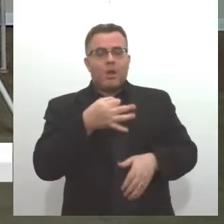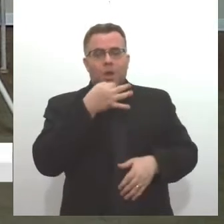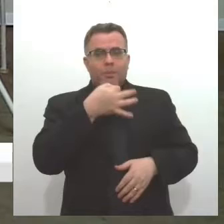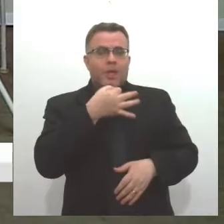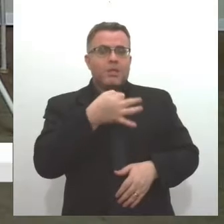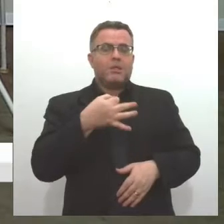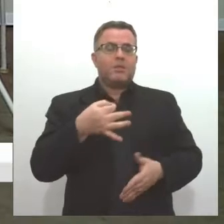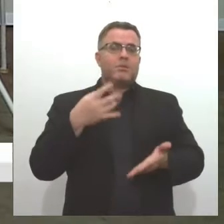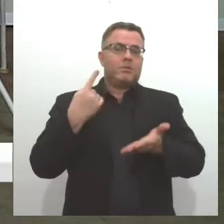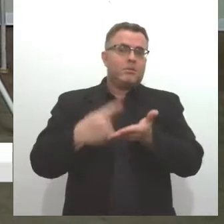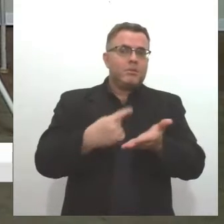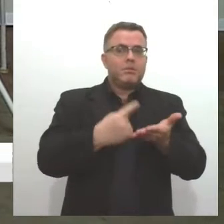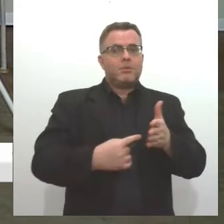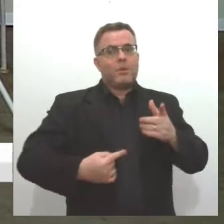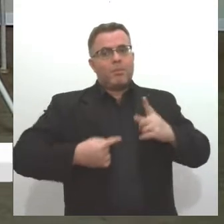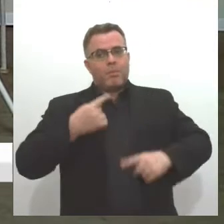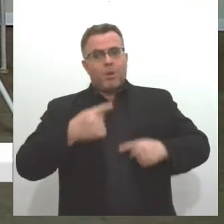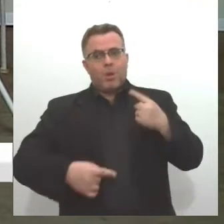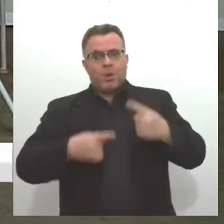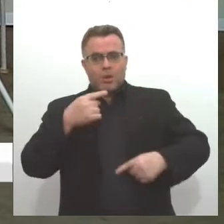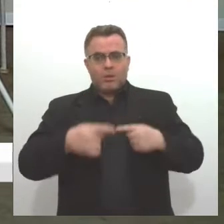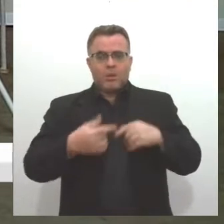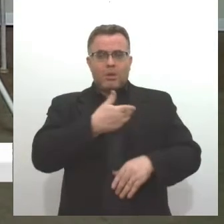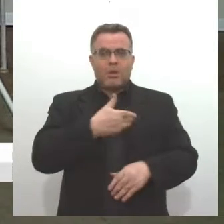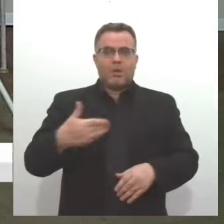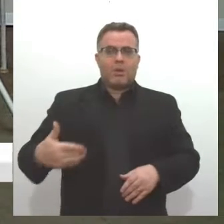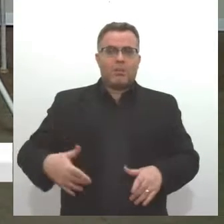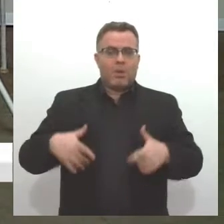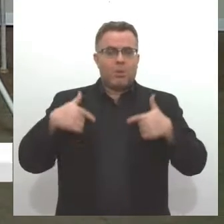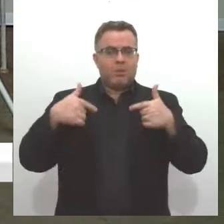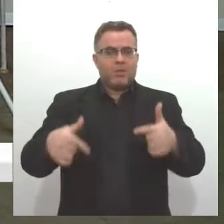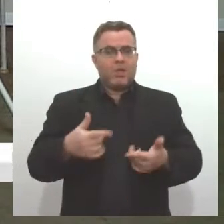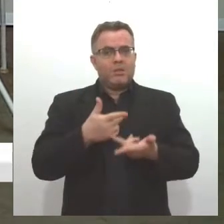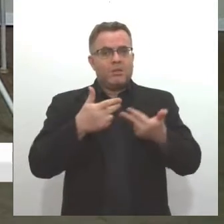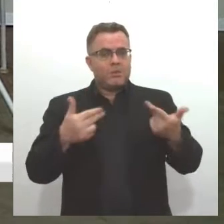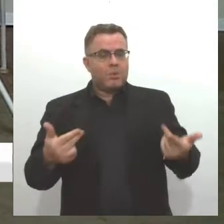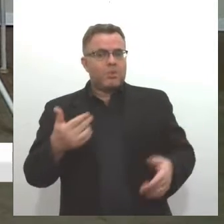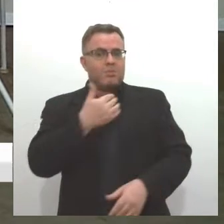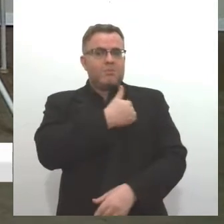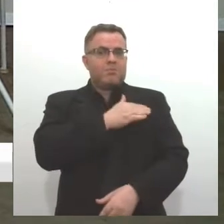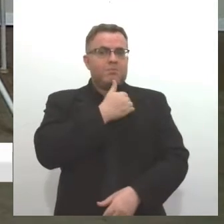instituindo políticas públicas para enfrentar esses números de violência?